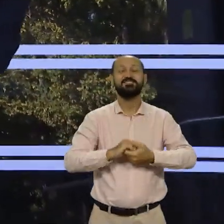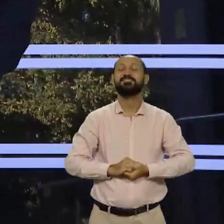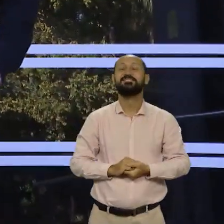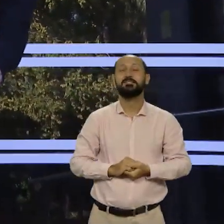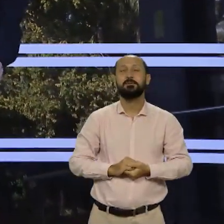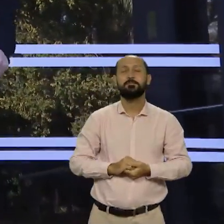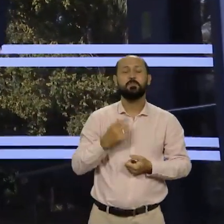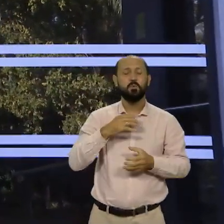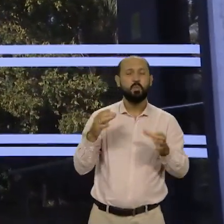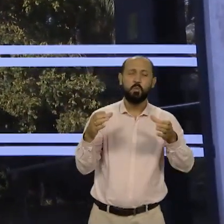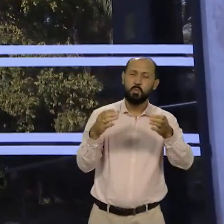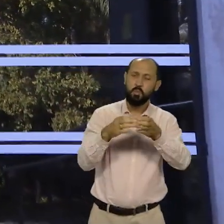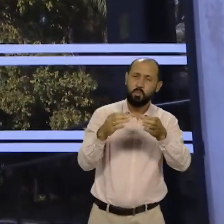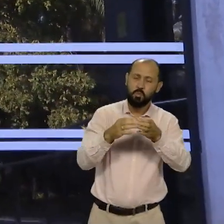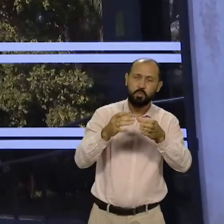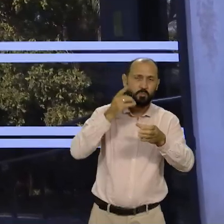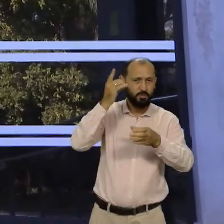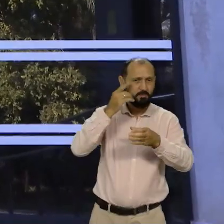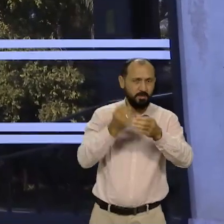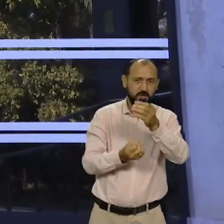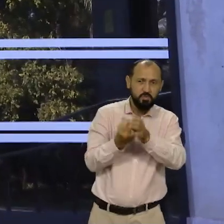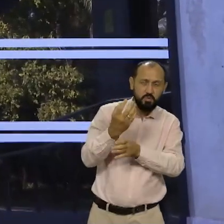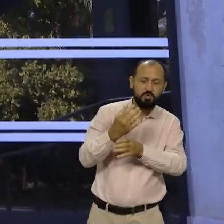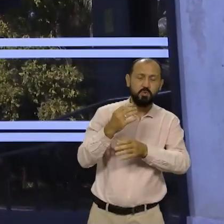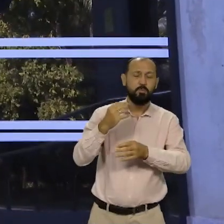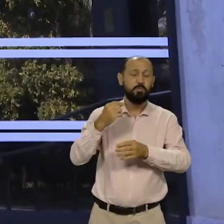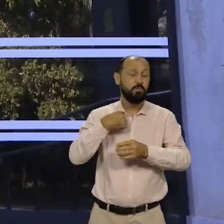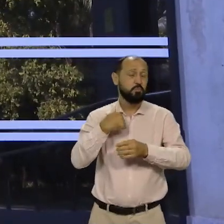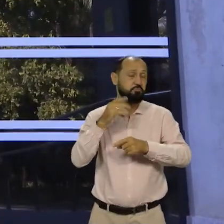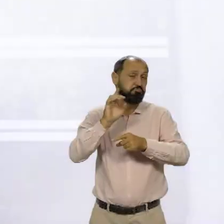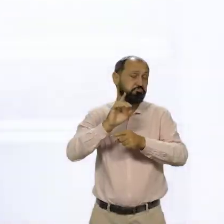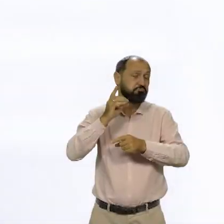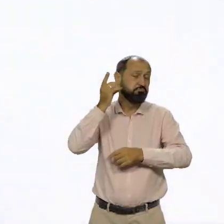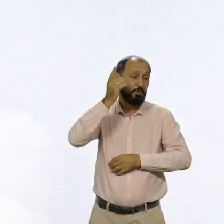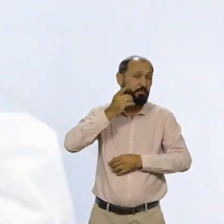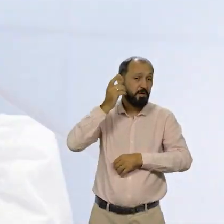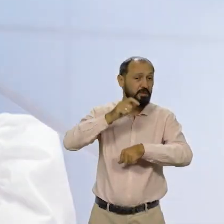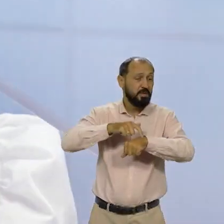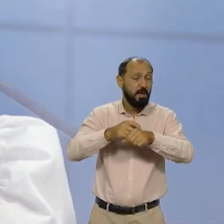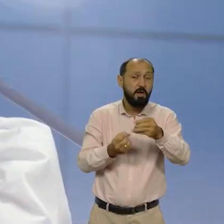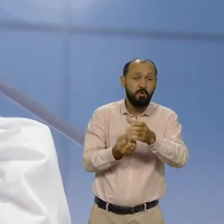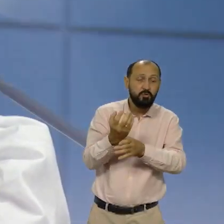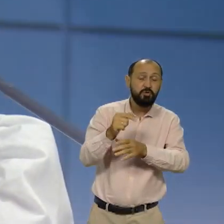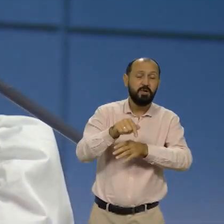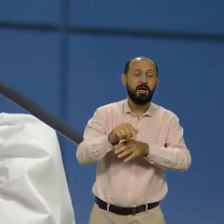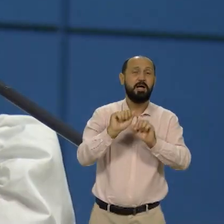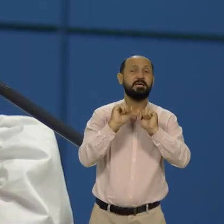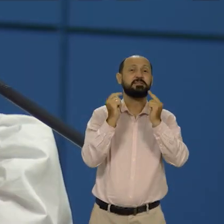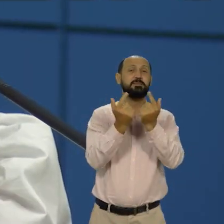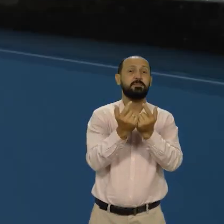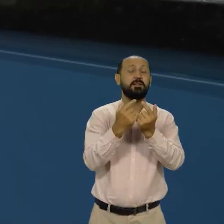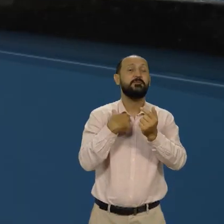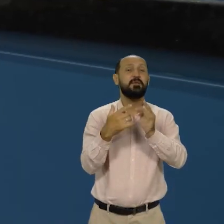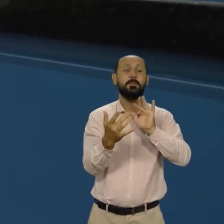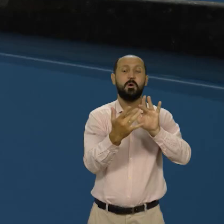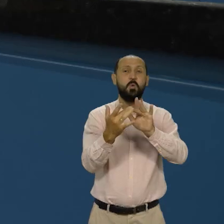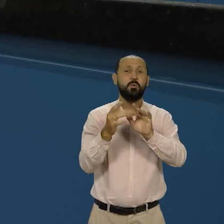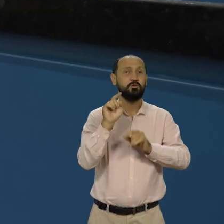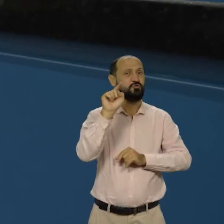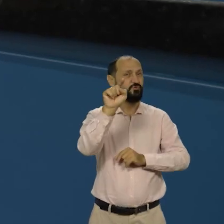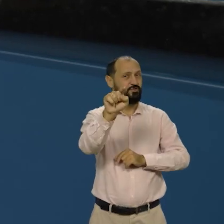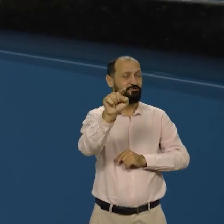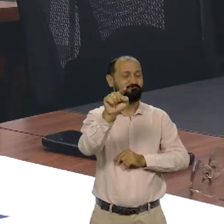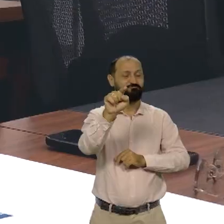Casa Legislativa. Quando uma frente parlamentar é criada por uma deputada ou por um deputado, nesse momento, a Assembleia Legislativa fica